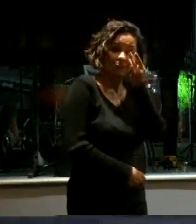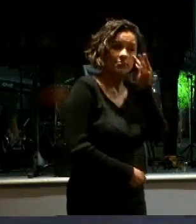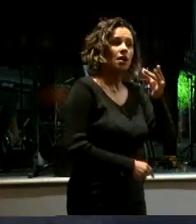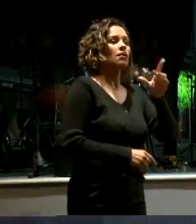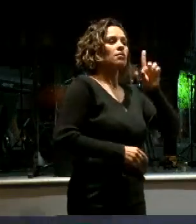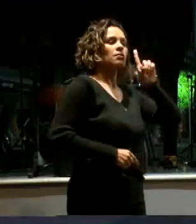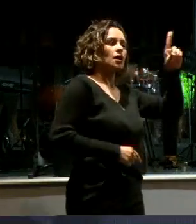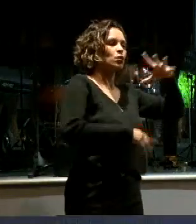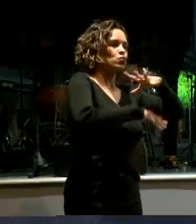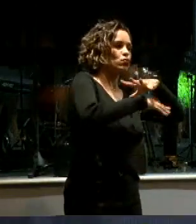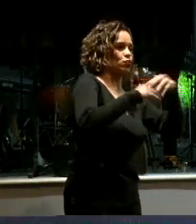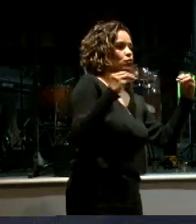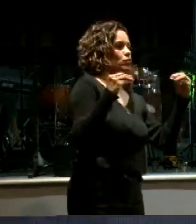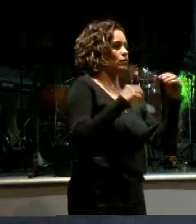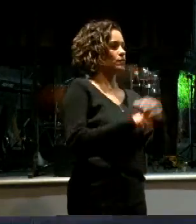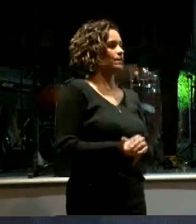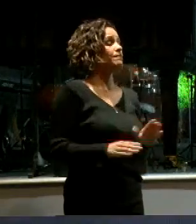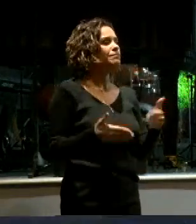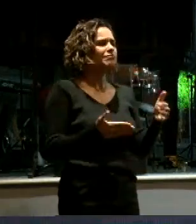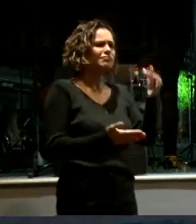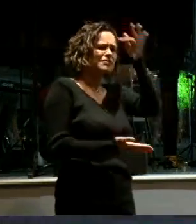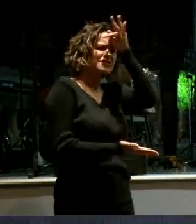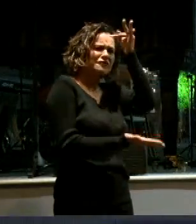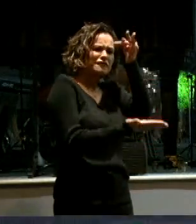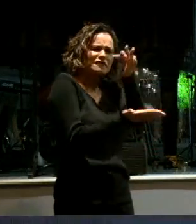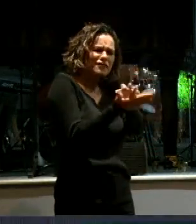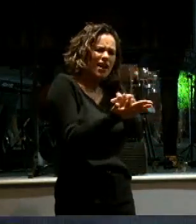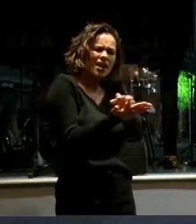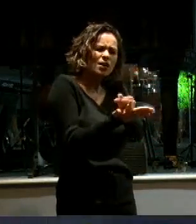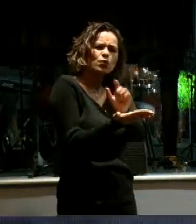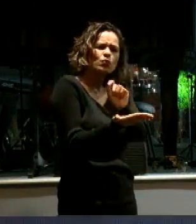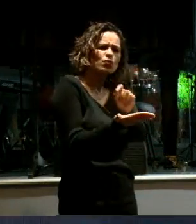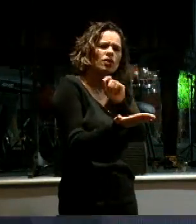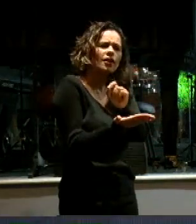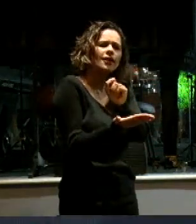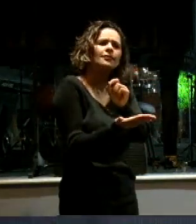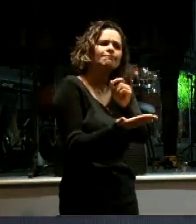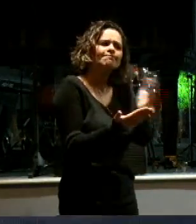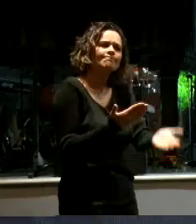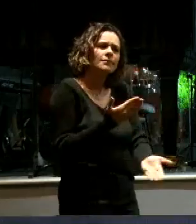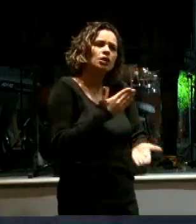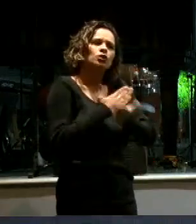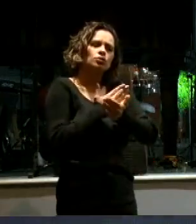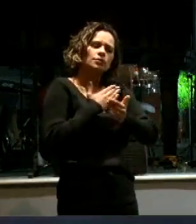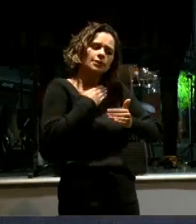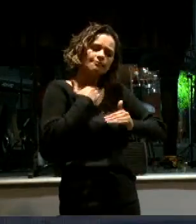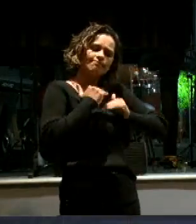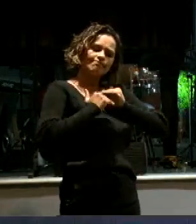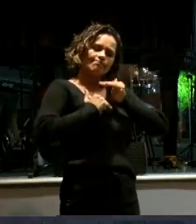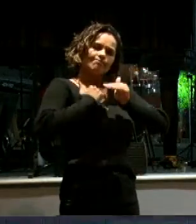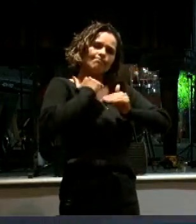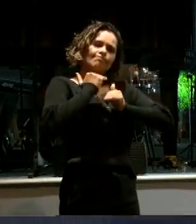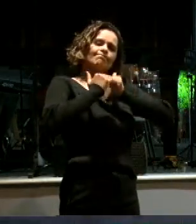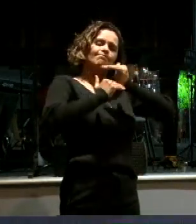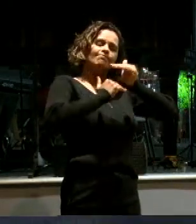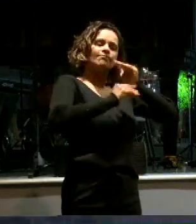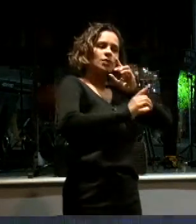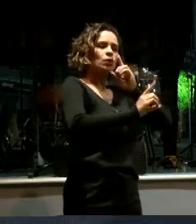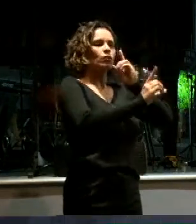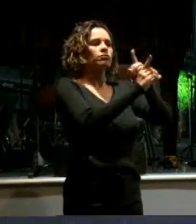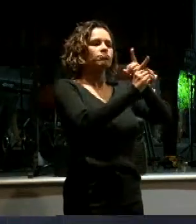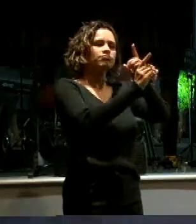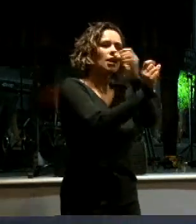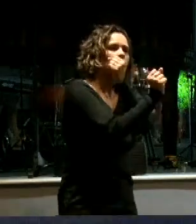Então, querido, a fé te prepara para a grandeza. No testemunho do Pedro, ele podia